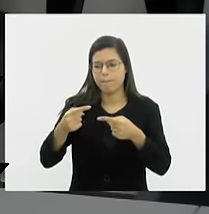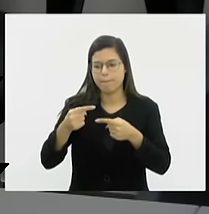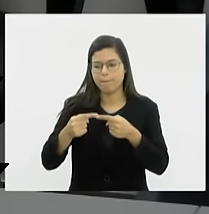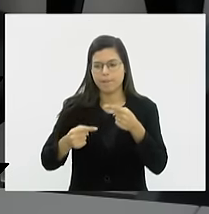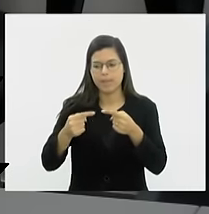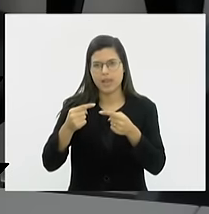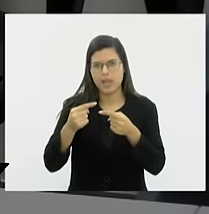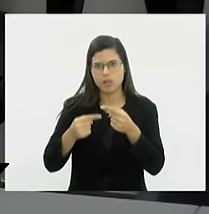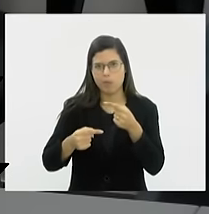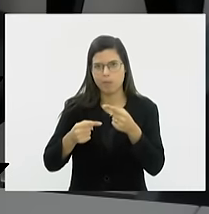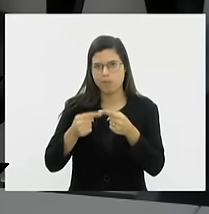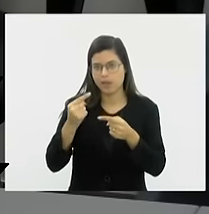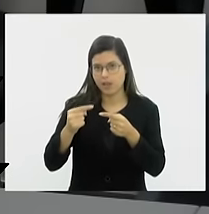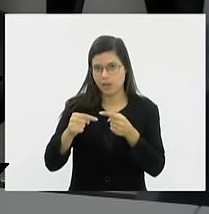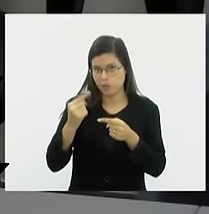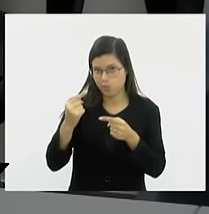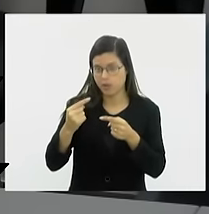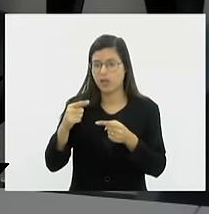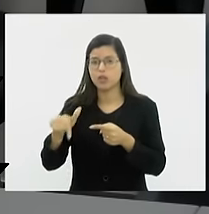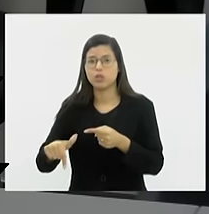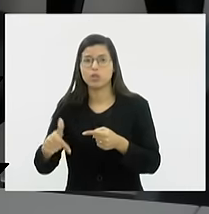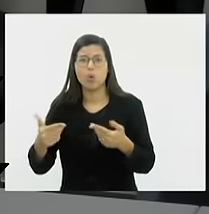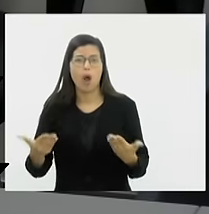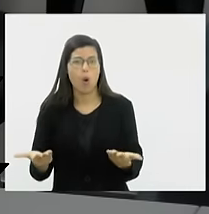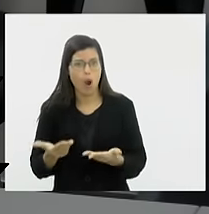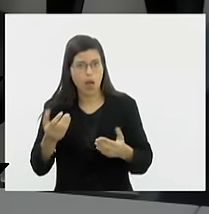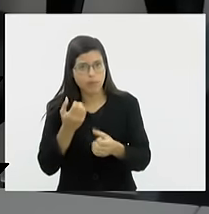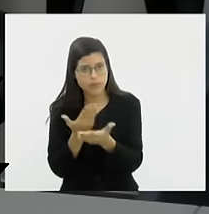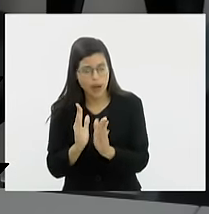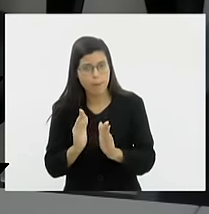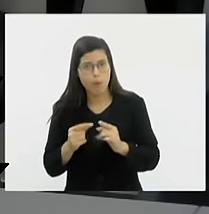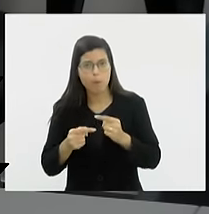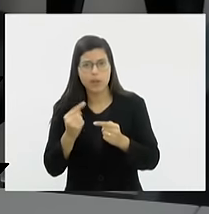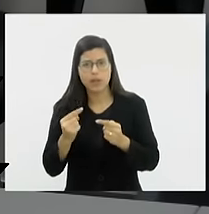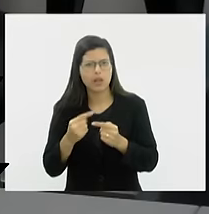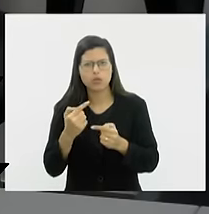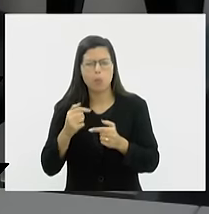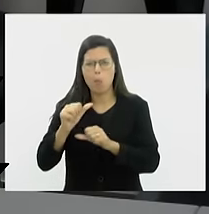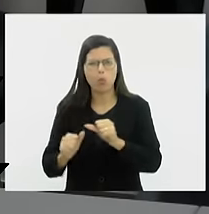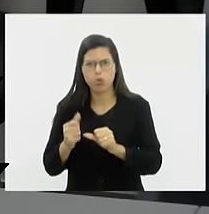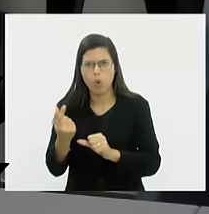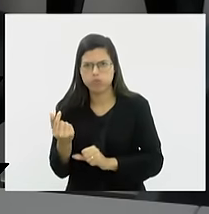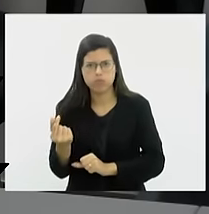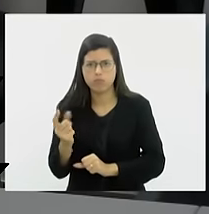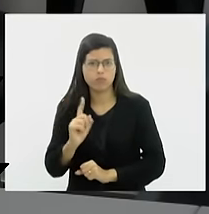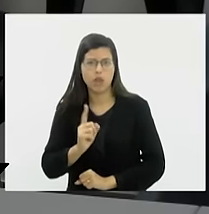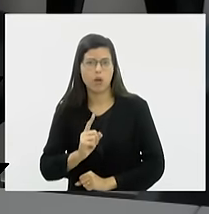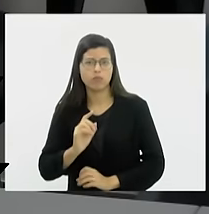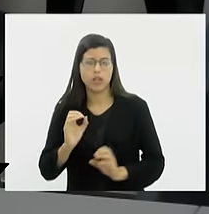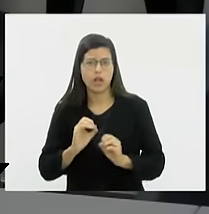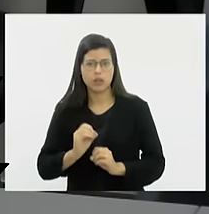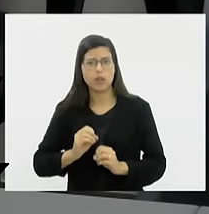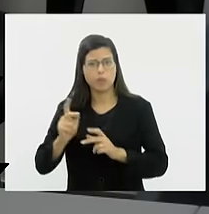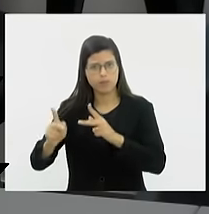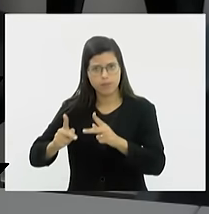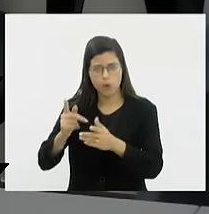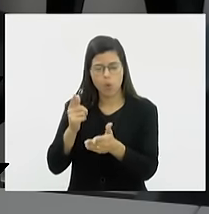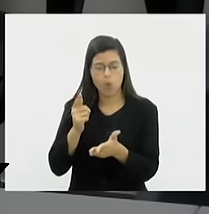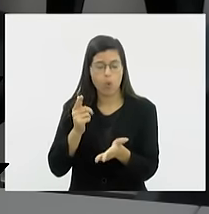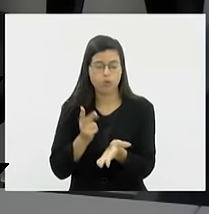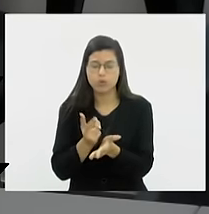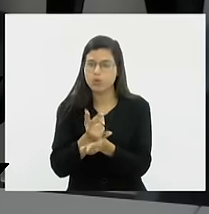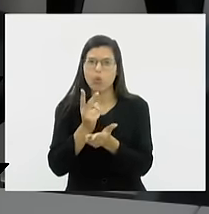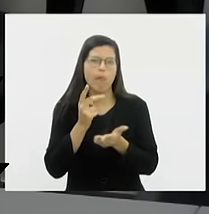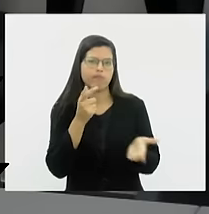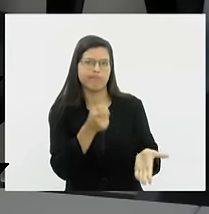transporte para a população ali de Xerém? Nada. Não aconteceu nada. Mas continua a população pagando mais caro. Então tem que